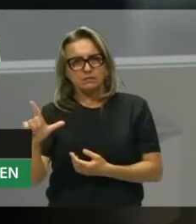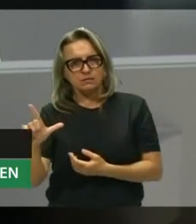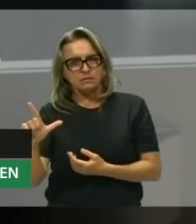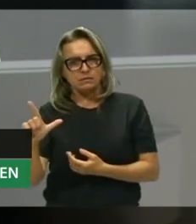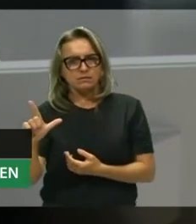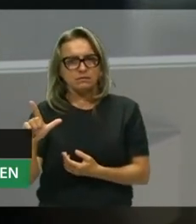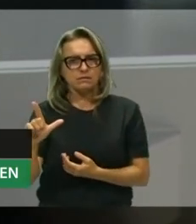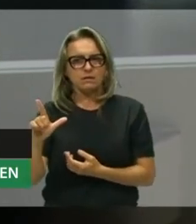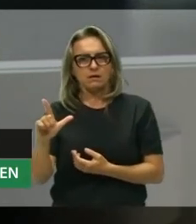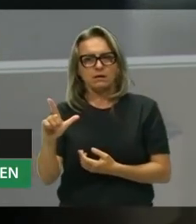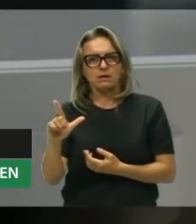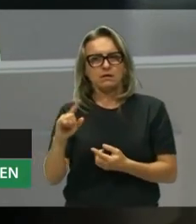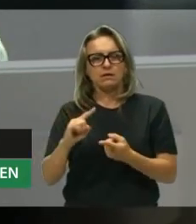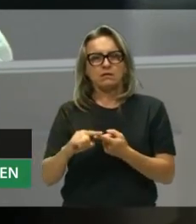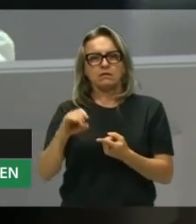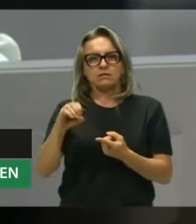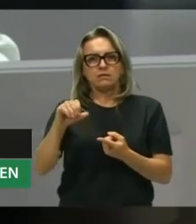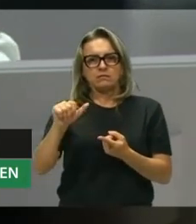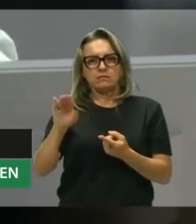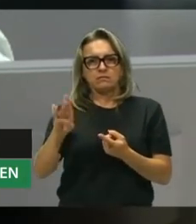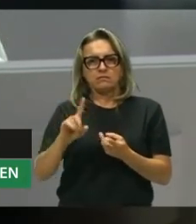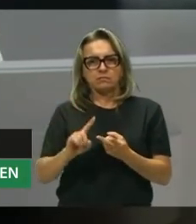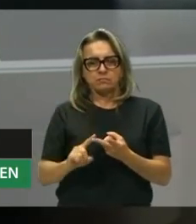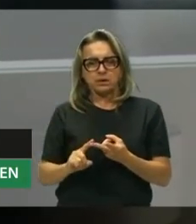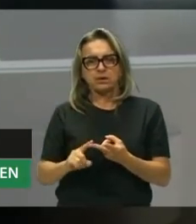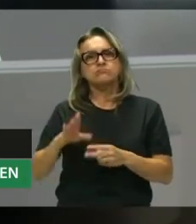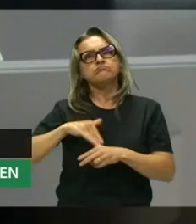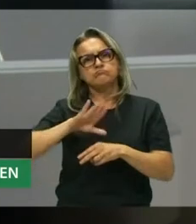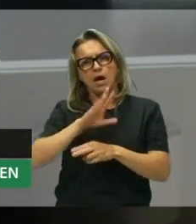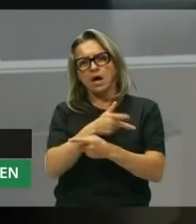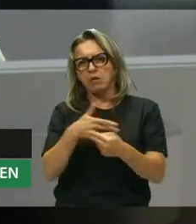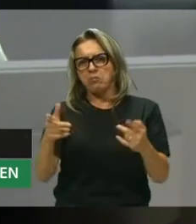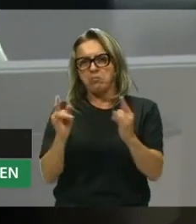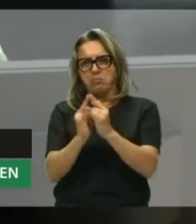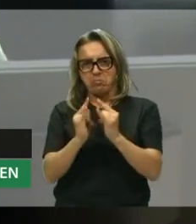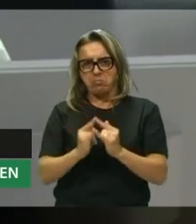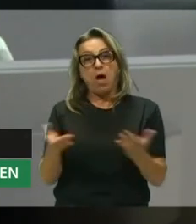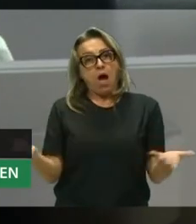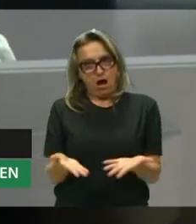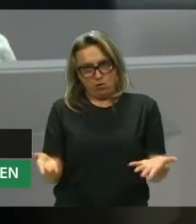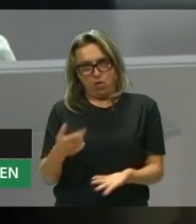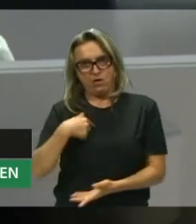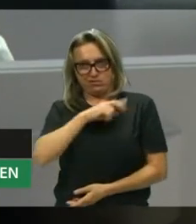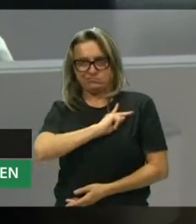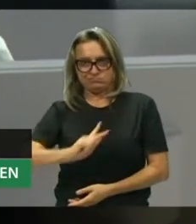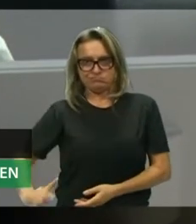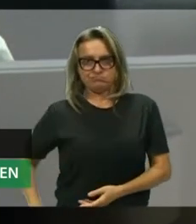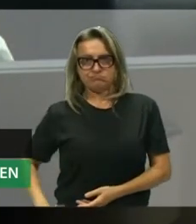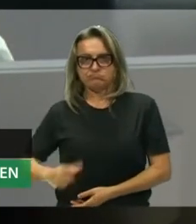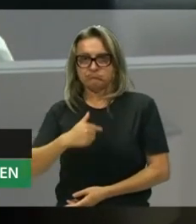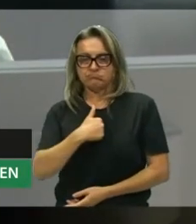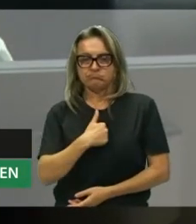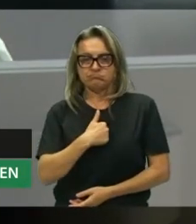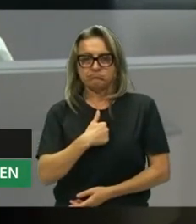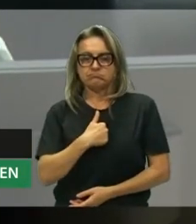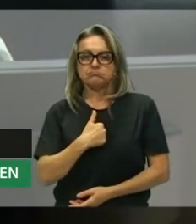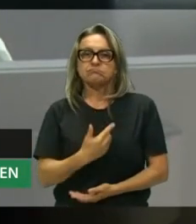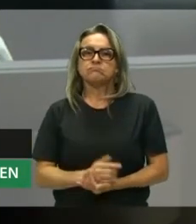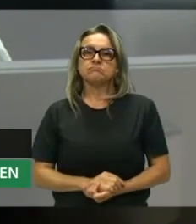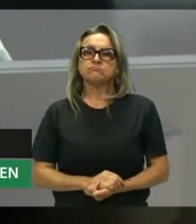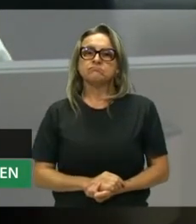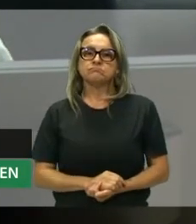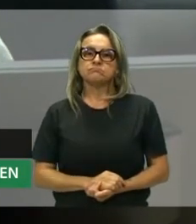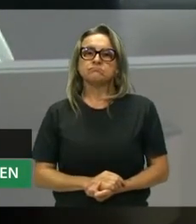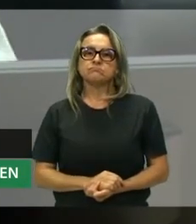Comercial, OAB, e entre outras entidades. Então, estou presidente e, como não poderia deixar de